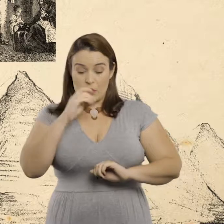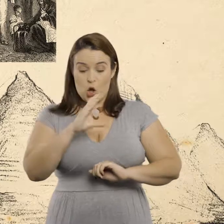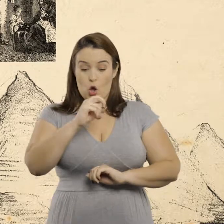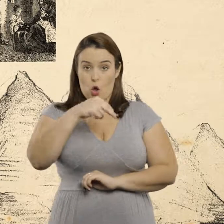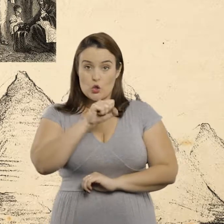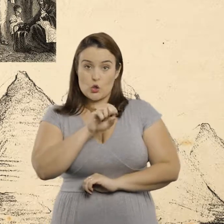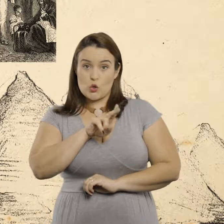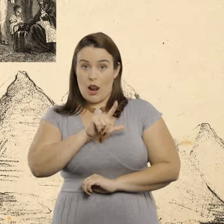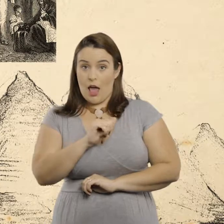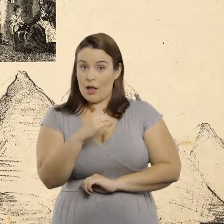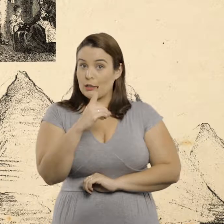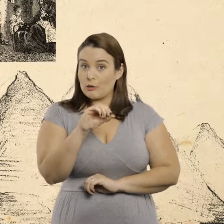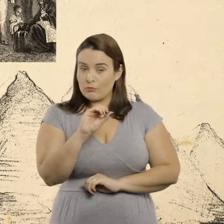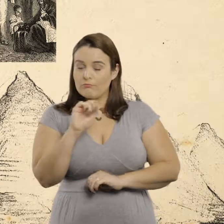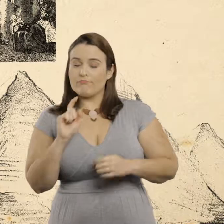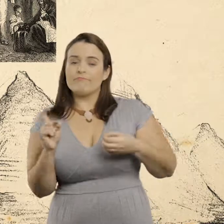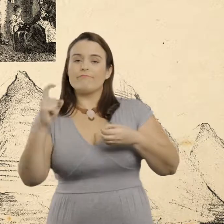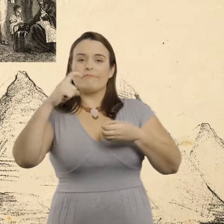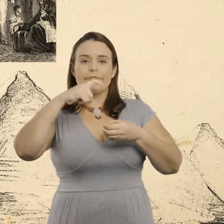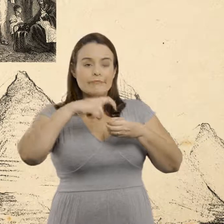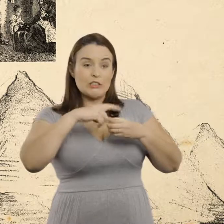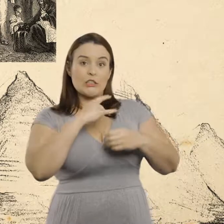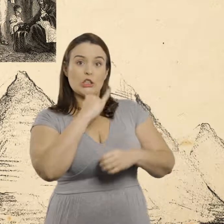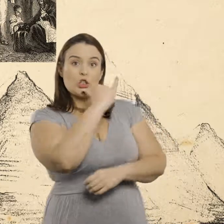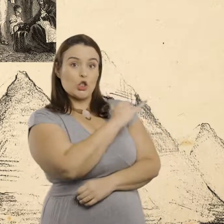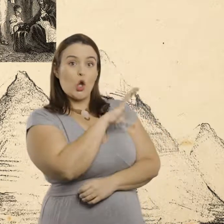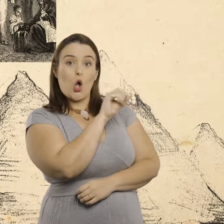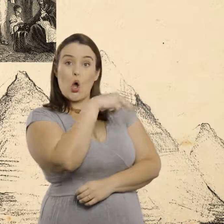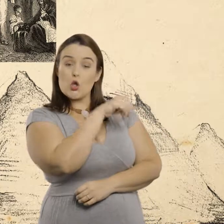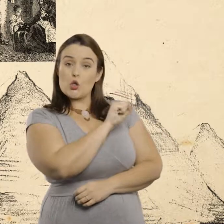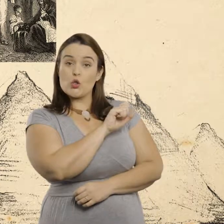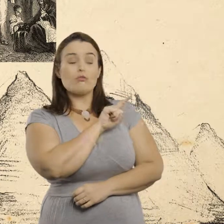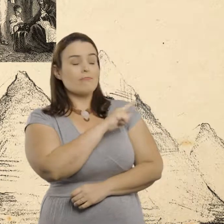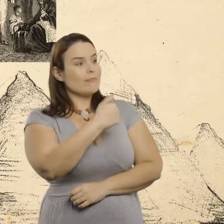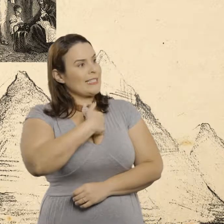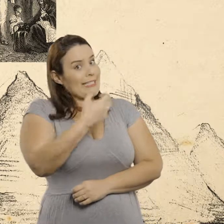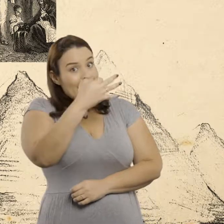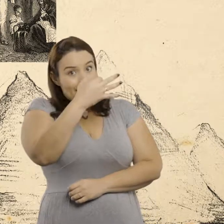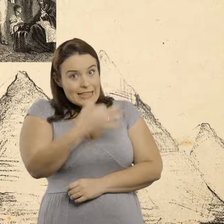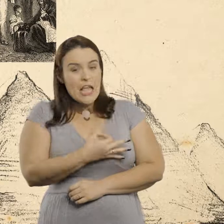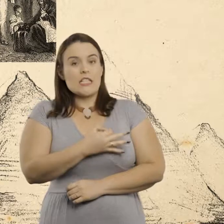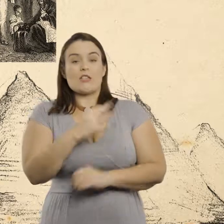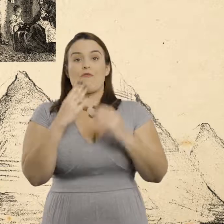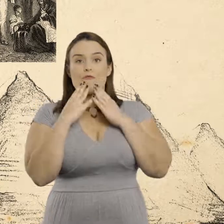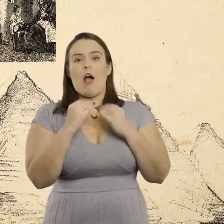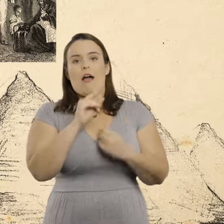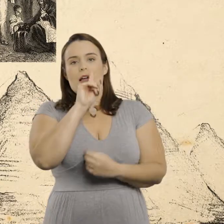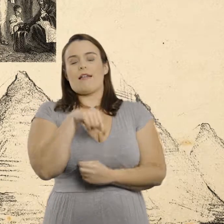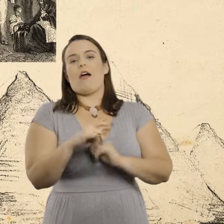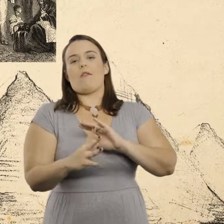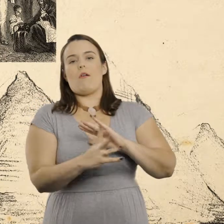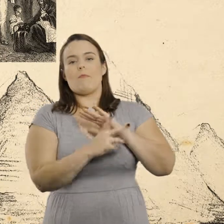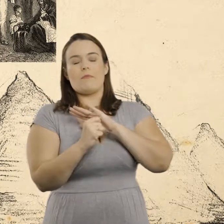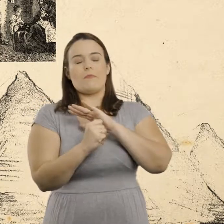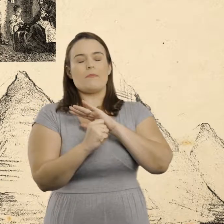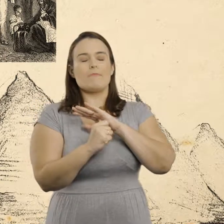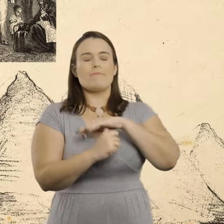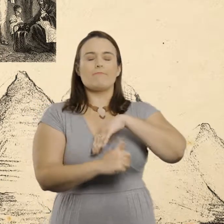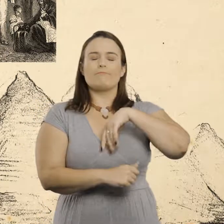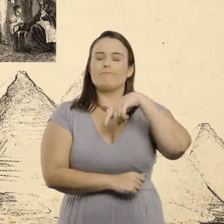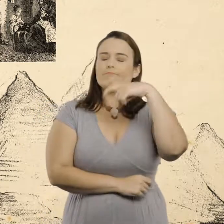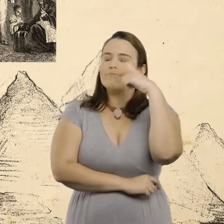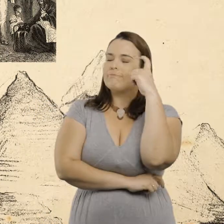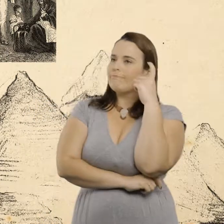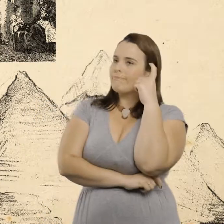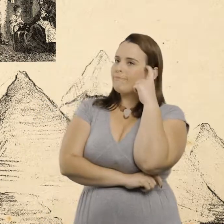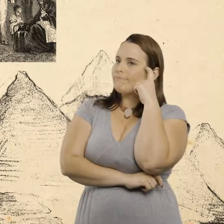para o consulado. Disse para o cônsul que tinha certeza que Phileas Fogg era o ladrão. O cônsul começou a desconfiar de